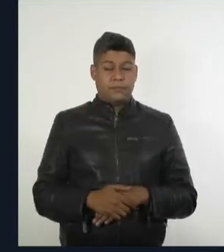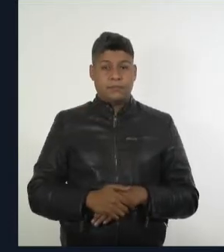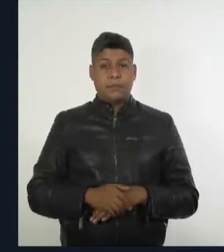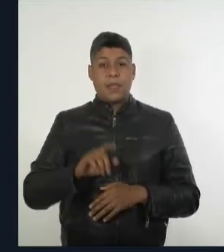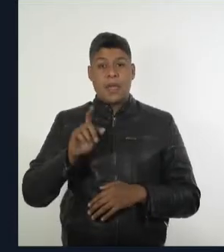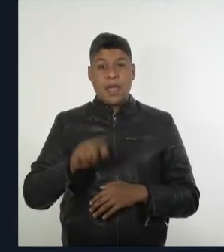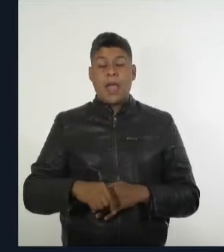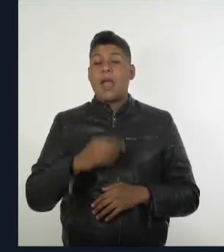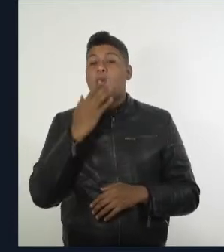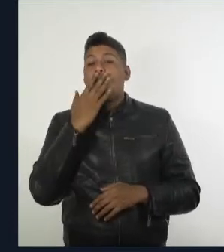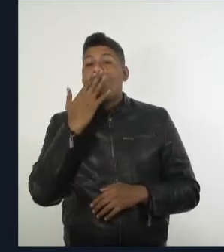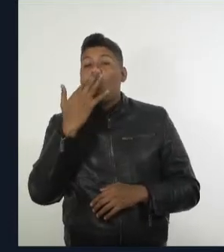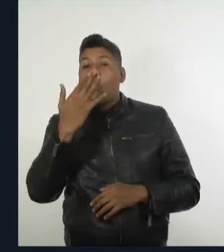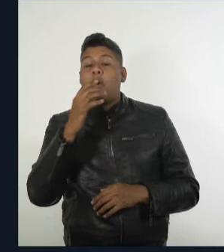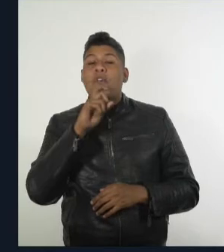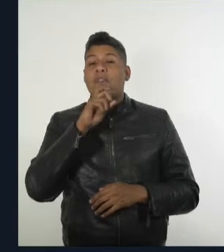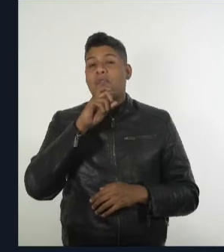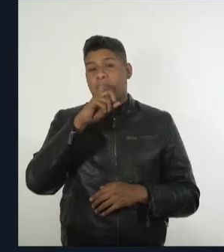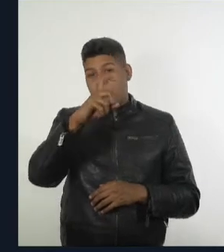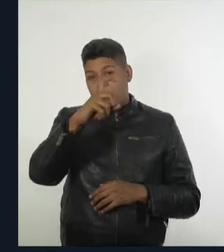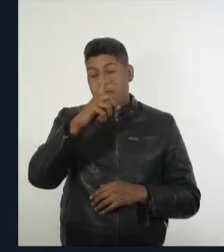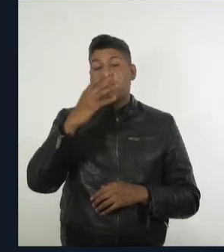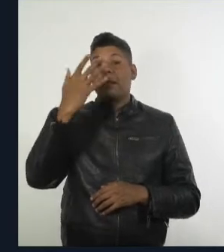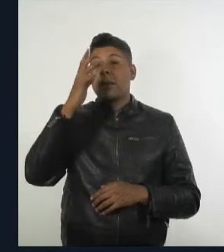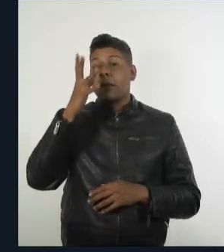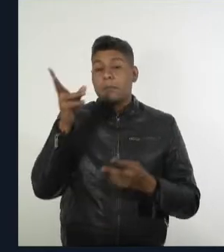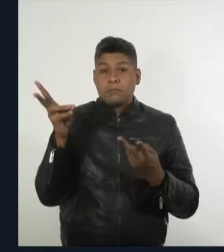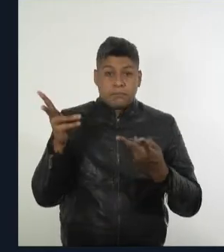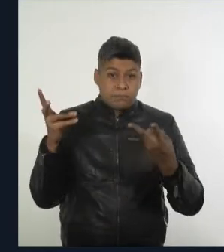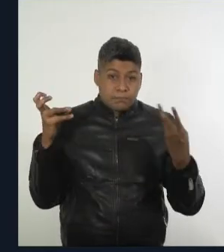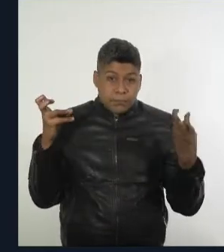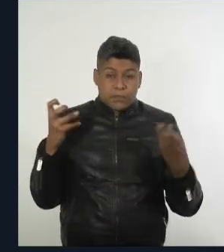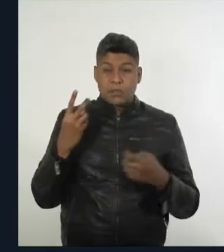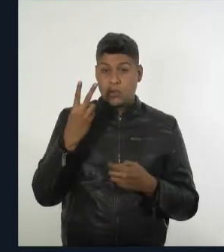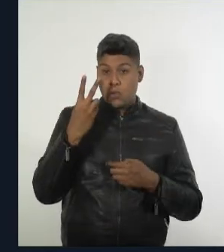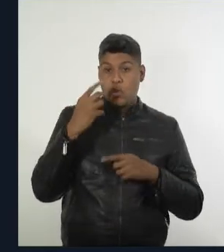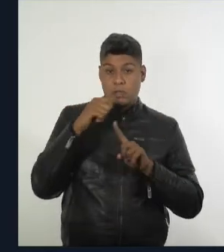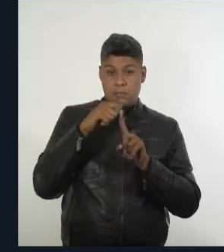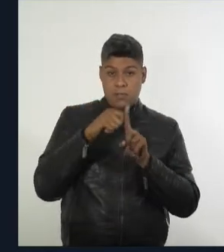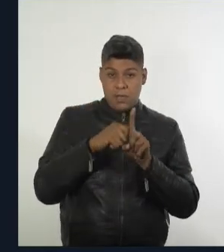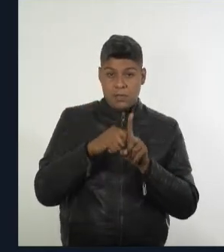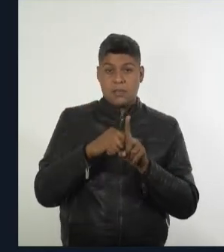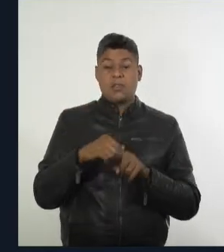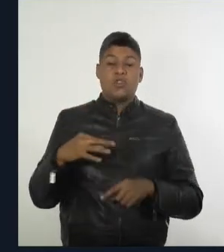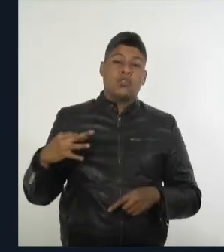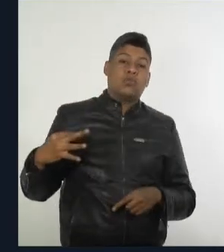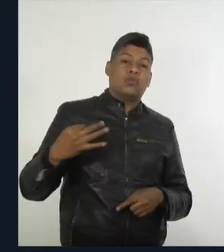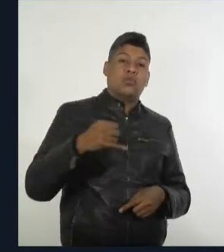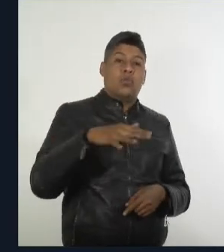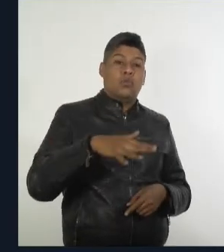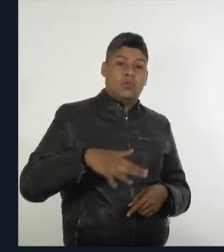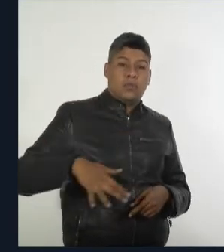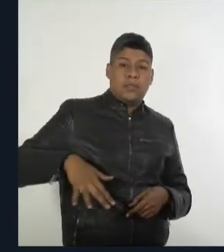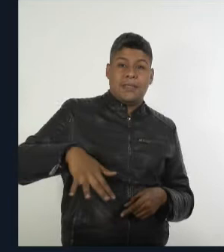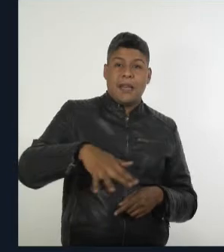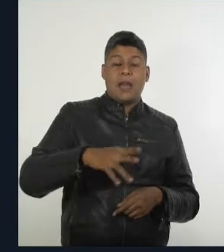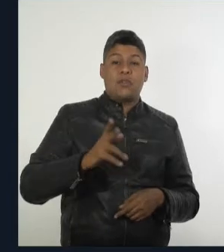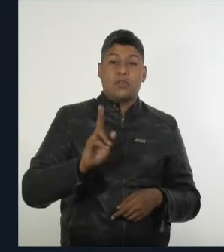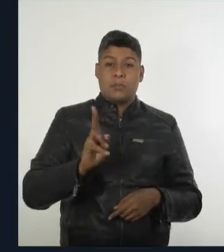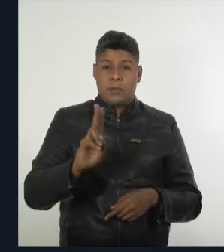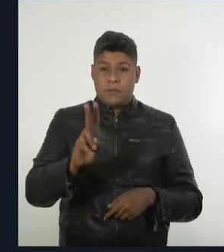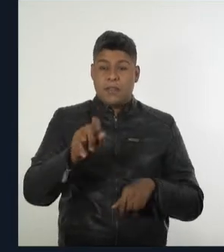a cor verde, e dá para se perceber que em menos de 2 meses ela ocupa todo o cenário de prevalência